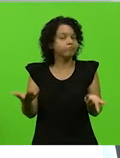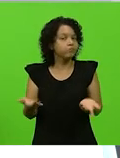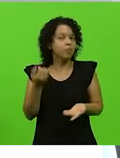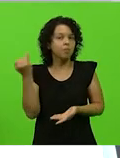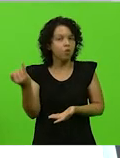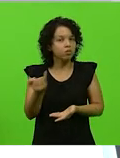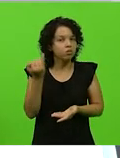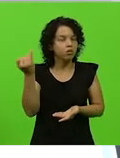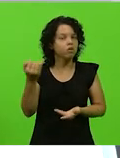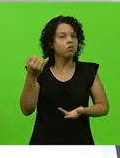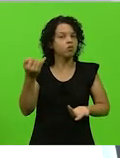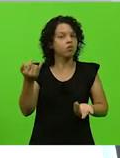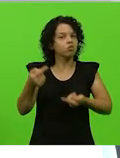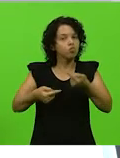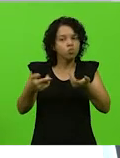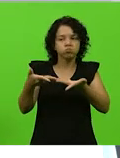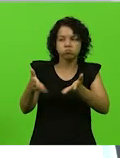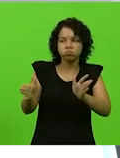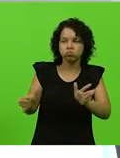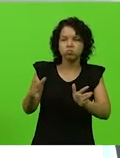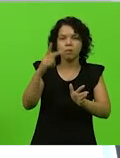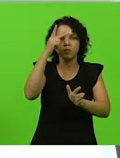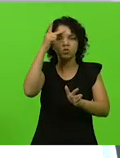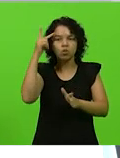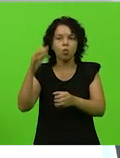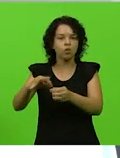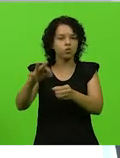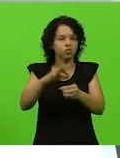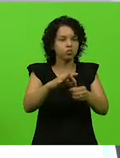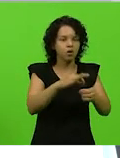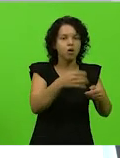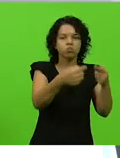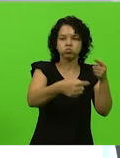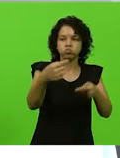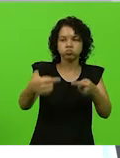aberta as pessoas as entidades enfim